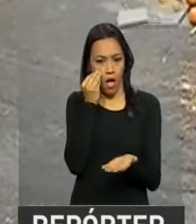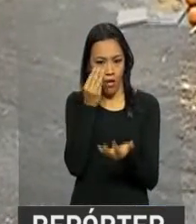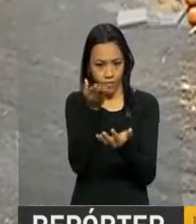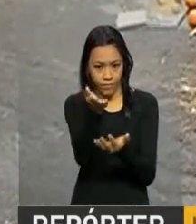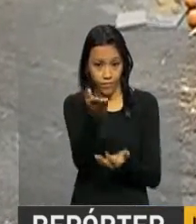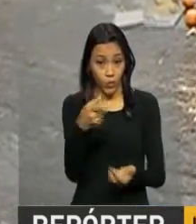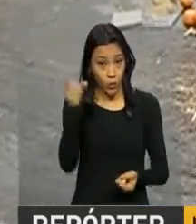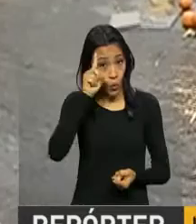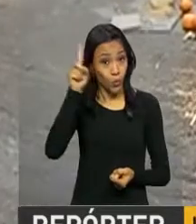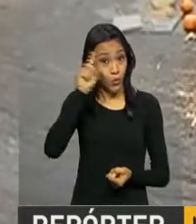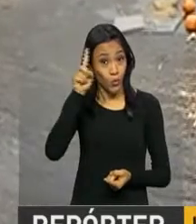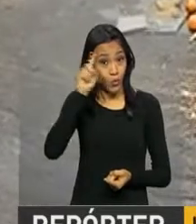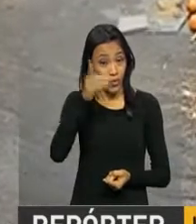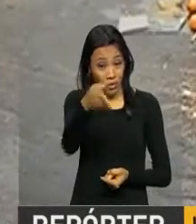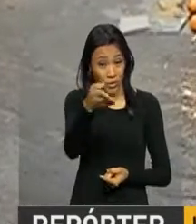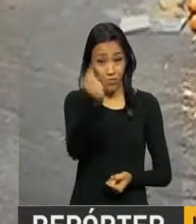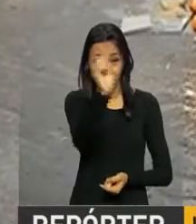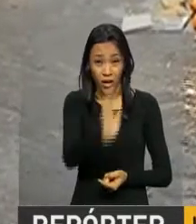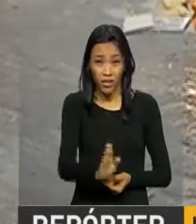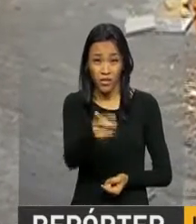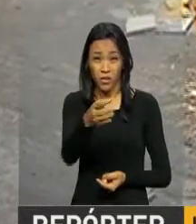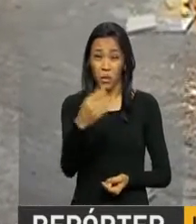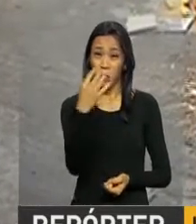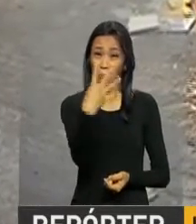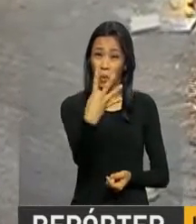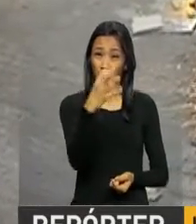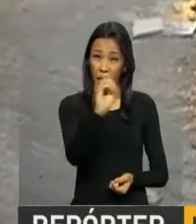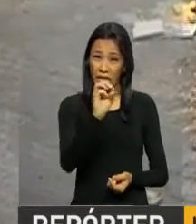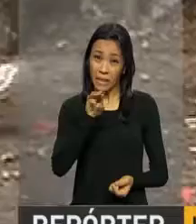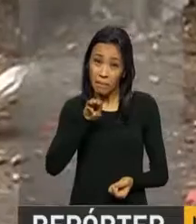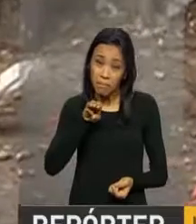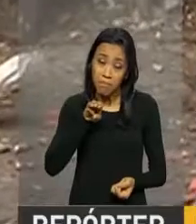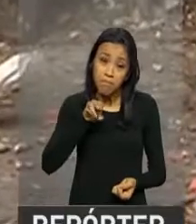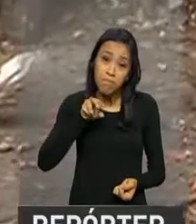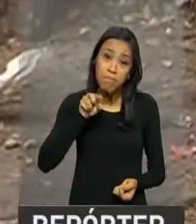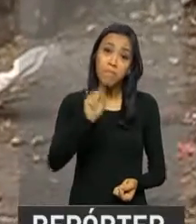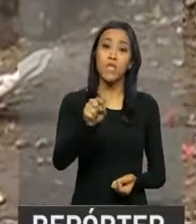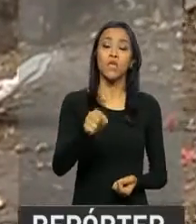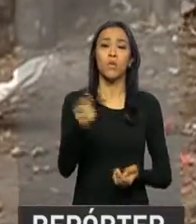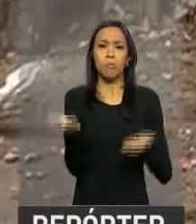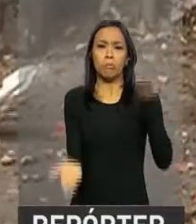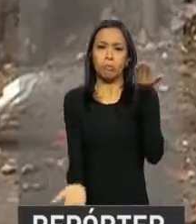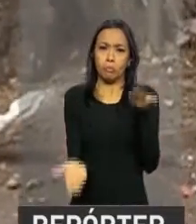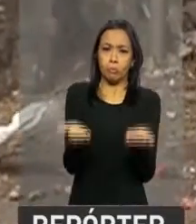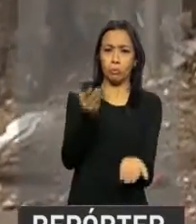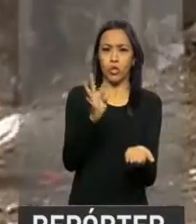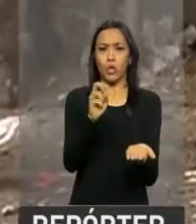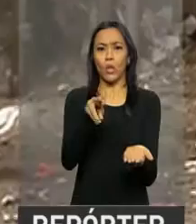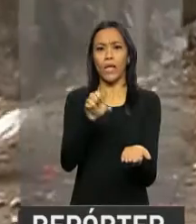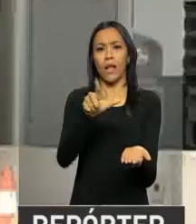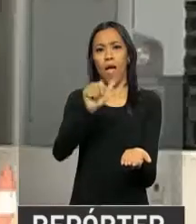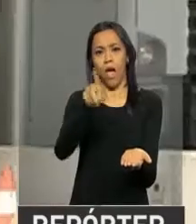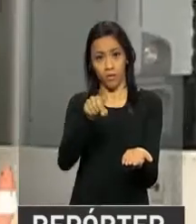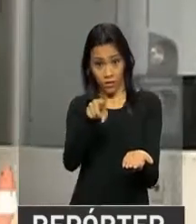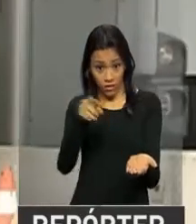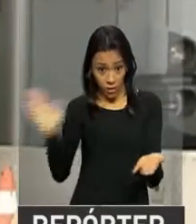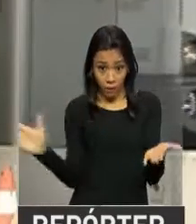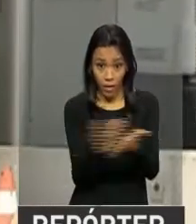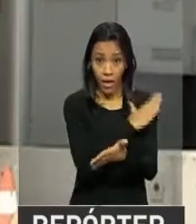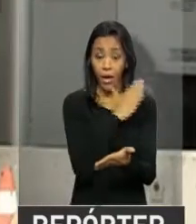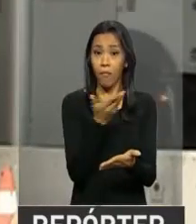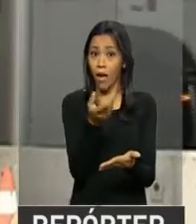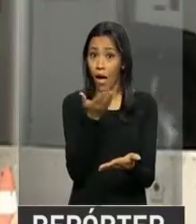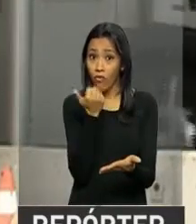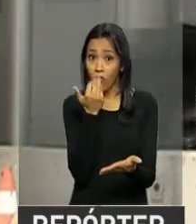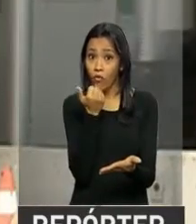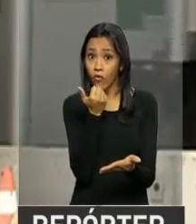Todos os dias o Brasil desperdiça 40 mil toneladas de alimentos, o que daria para acabar com a fome de 19